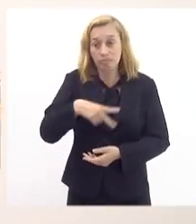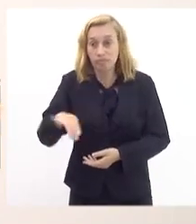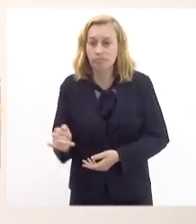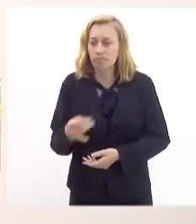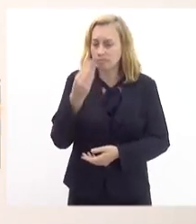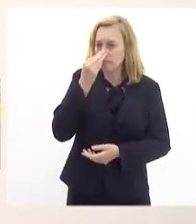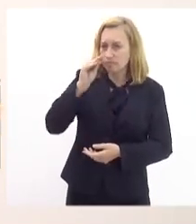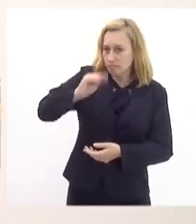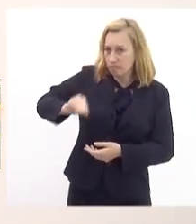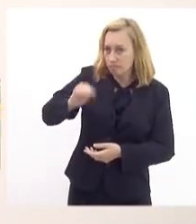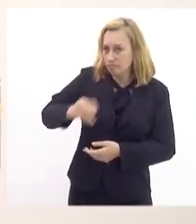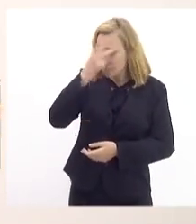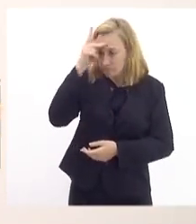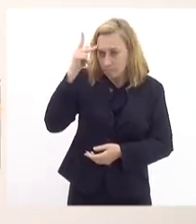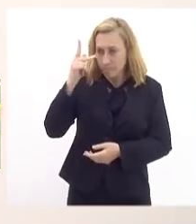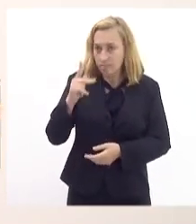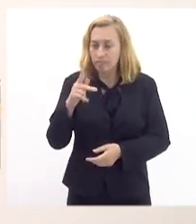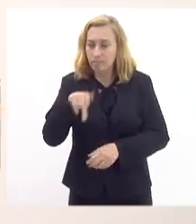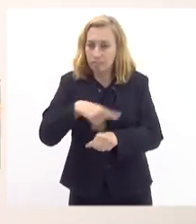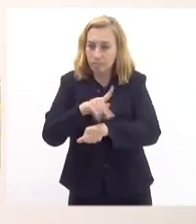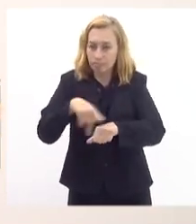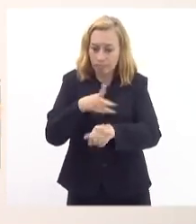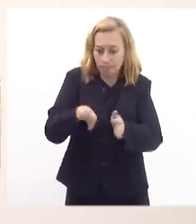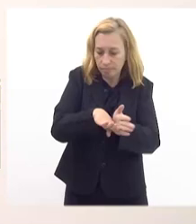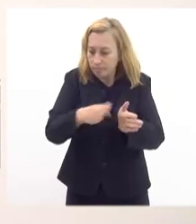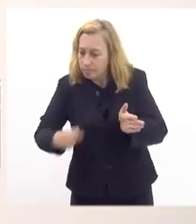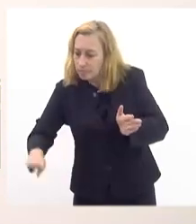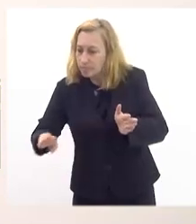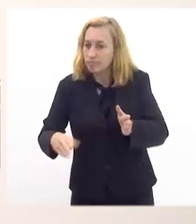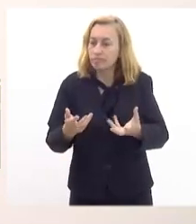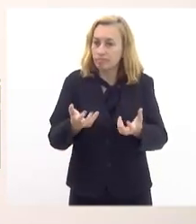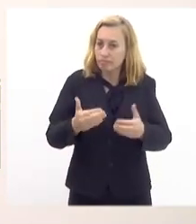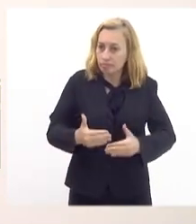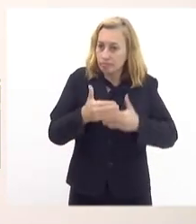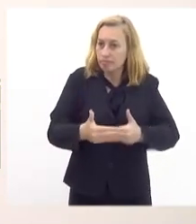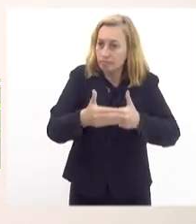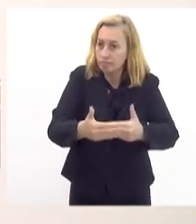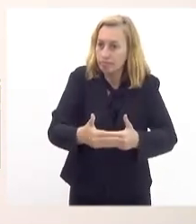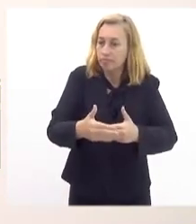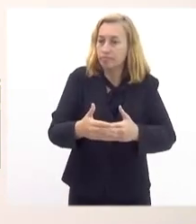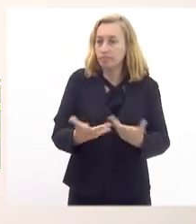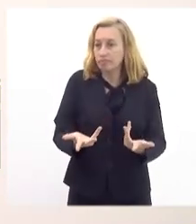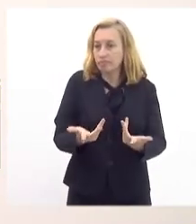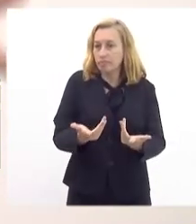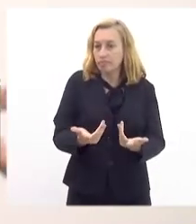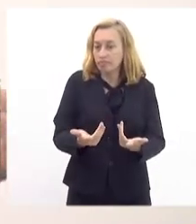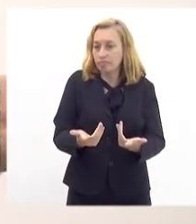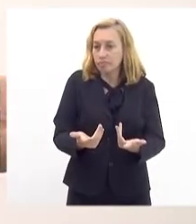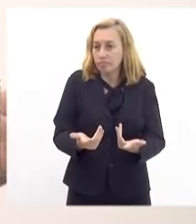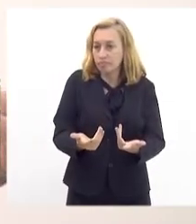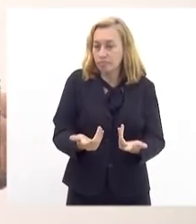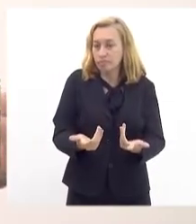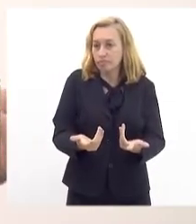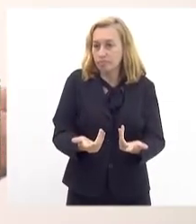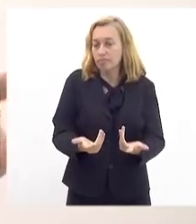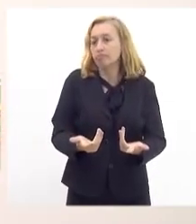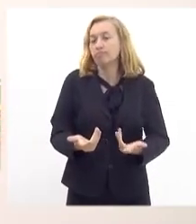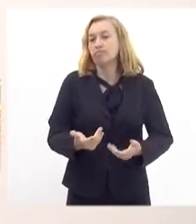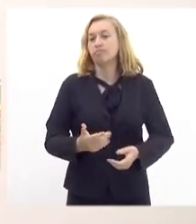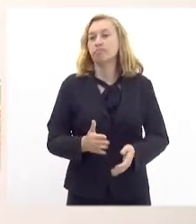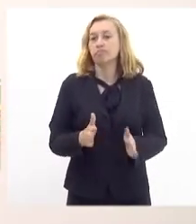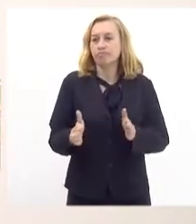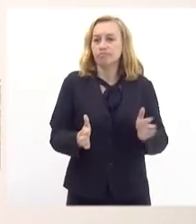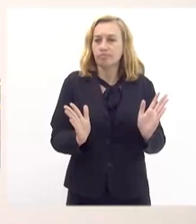desprezados por um país marítimo se pretende marítimo que quer avançar para Amazônia Azul e uma década de você anos nós estamos